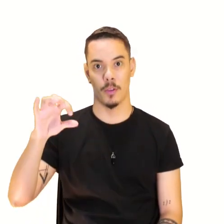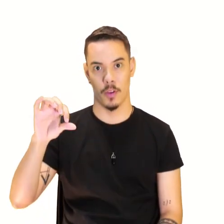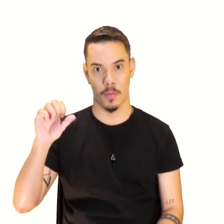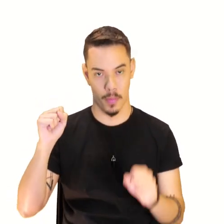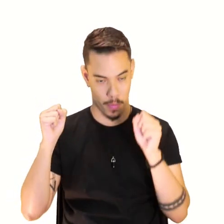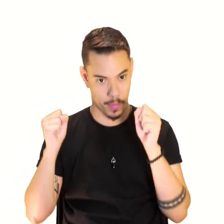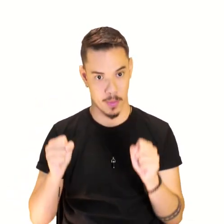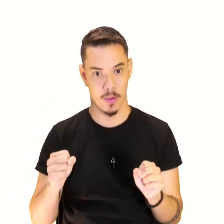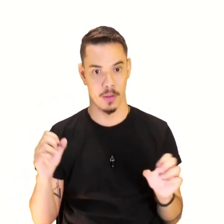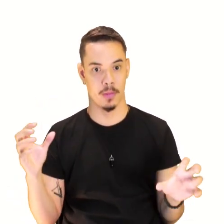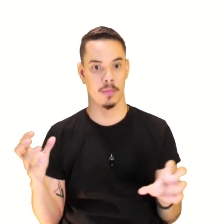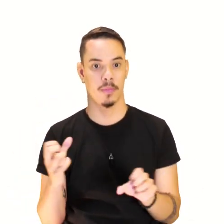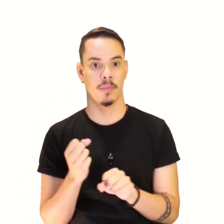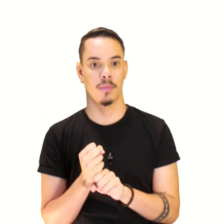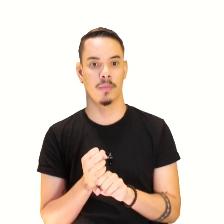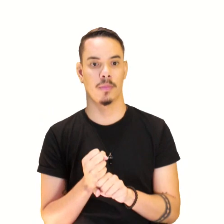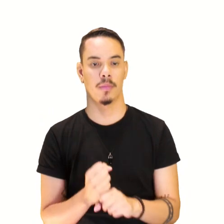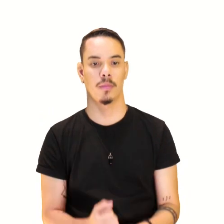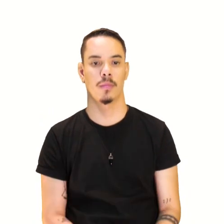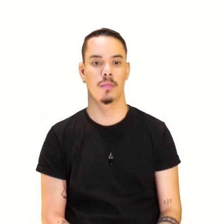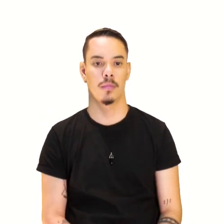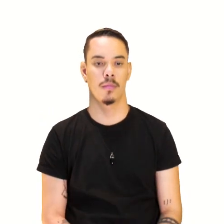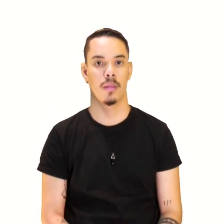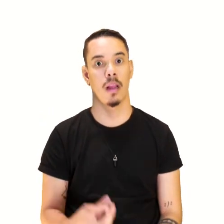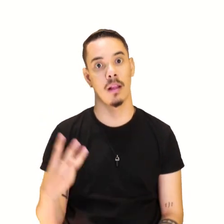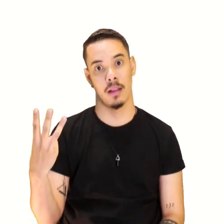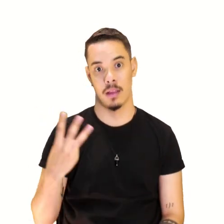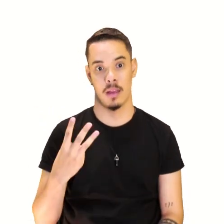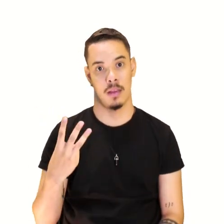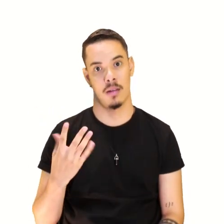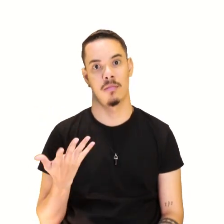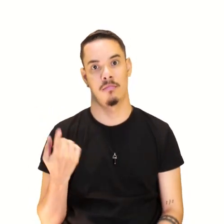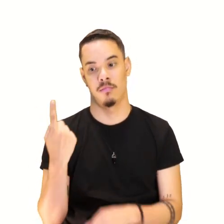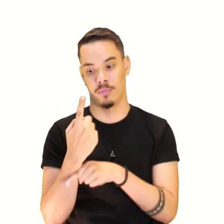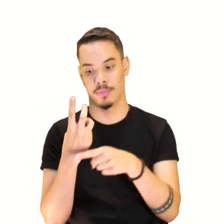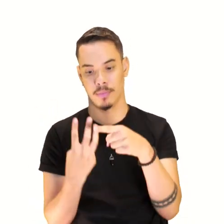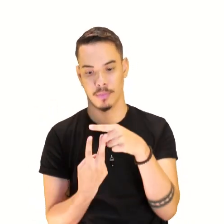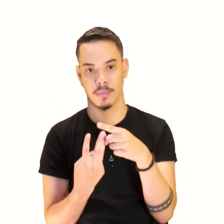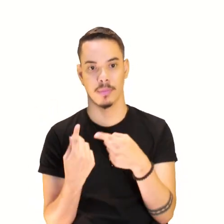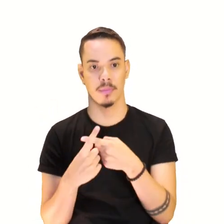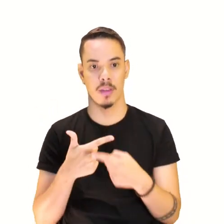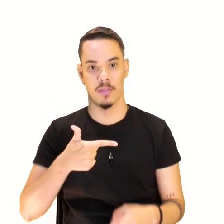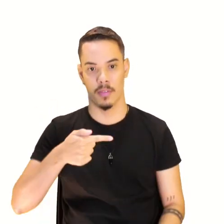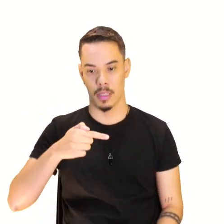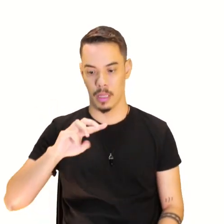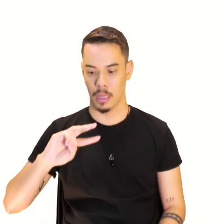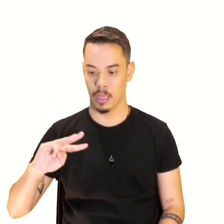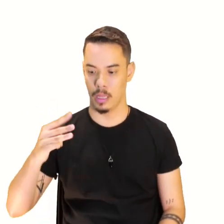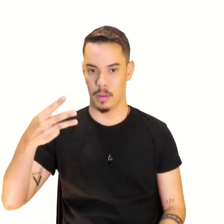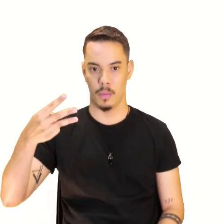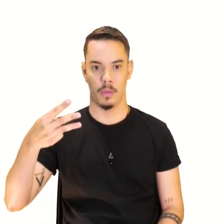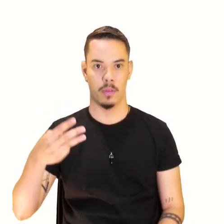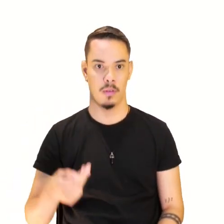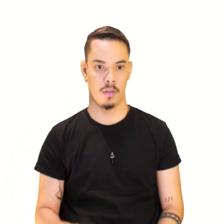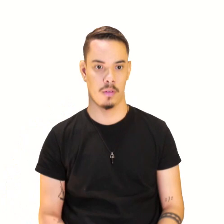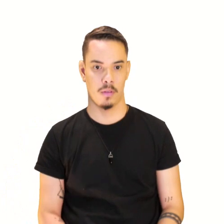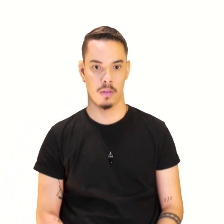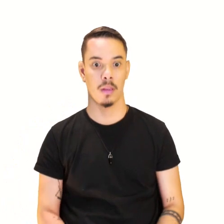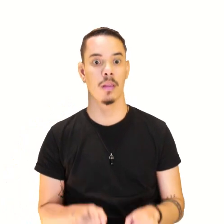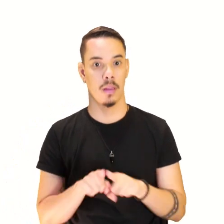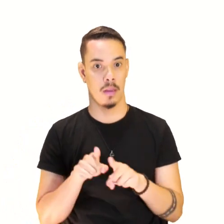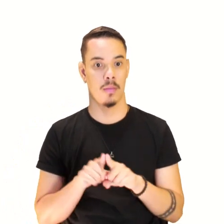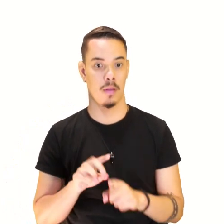a continha pode mas a gente pode analisar que isso aqui é a terça parte ó nesse 27 é o triplo de 9 aqui também teremos o triplo de